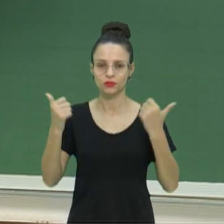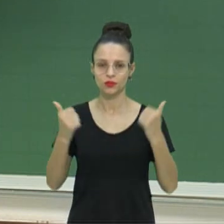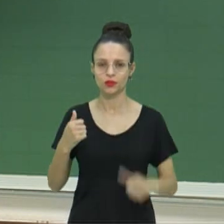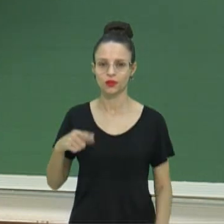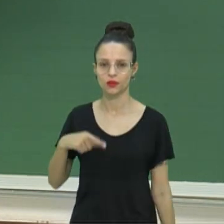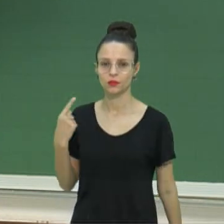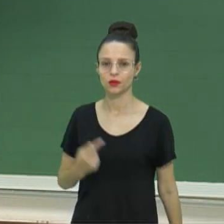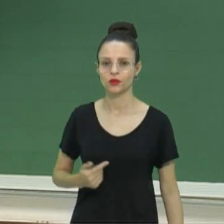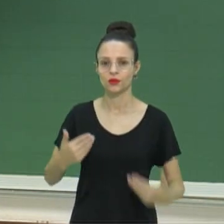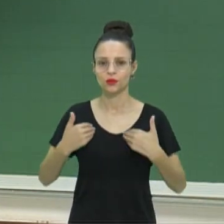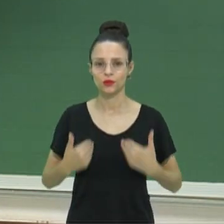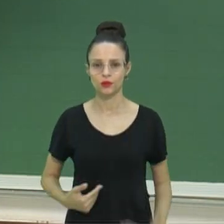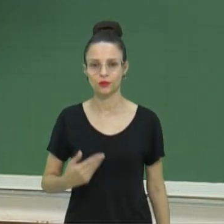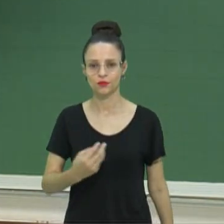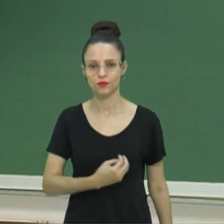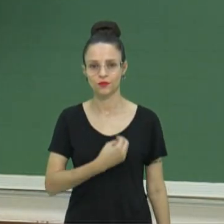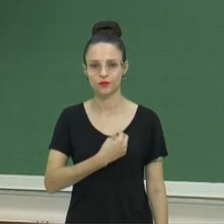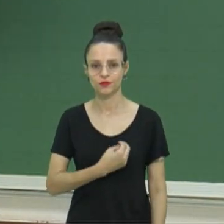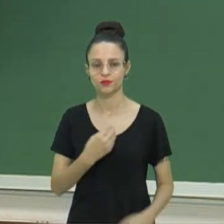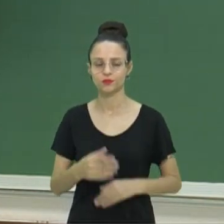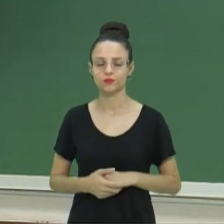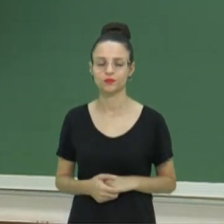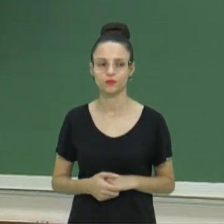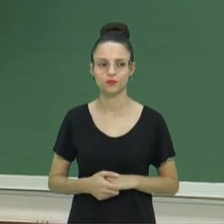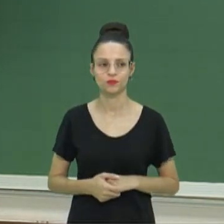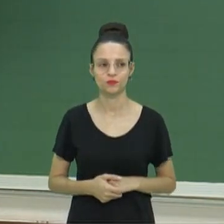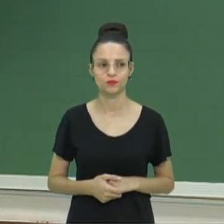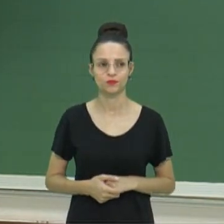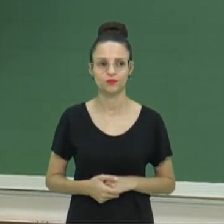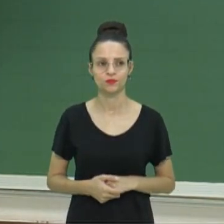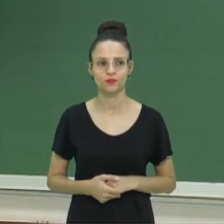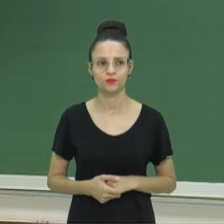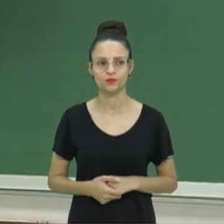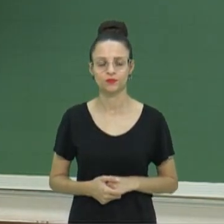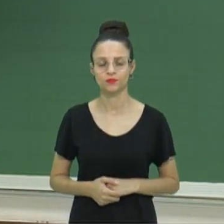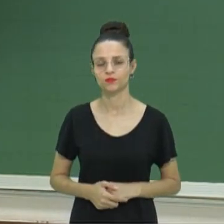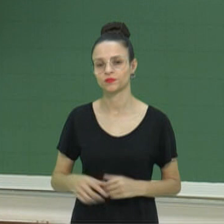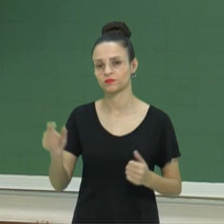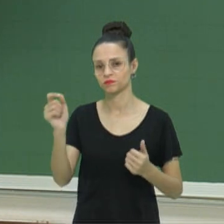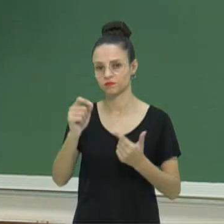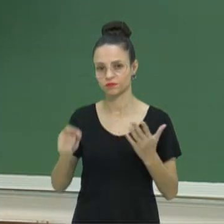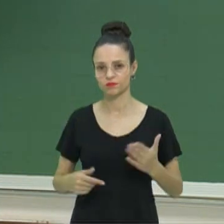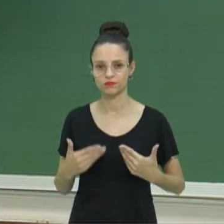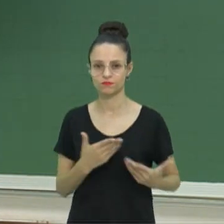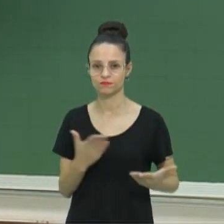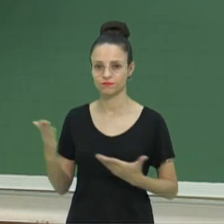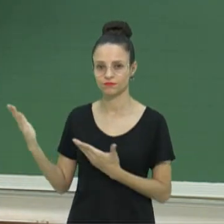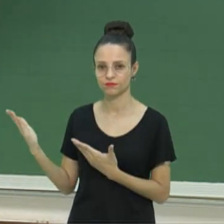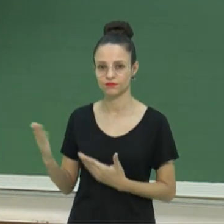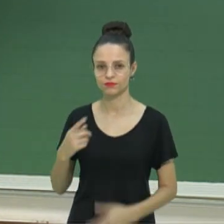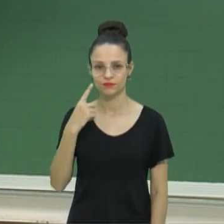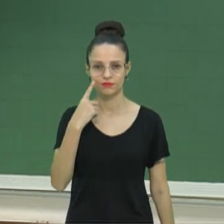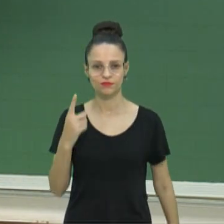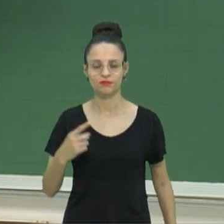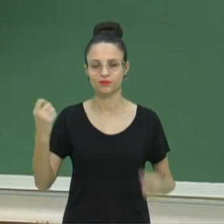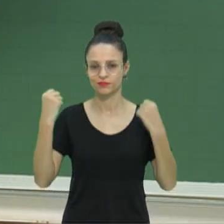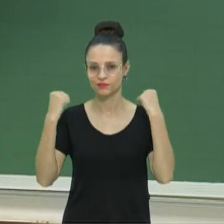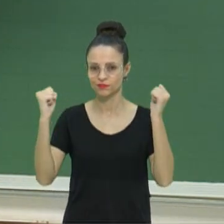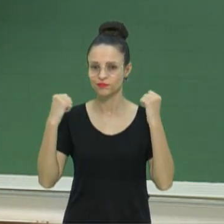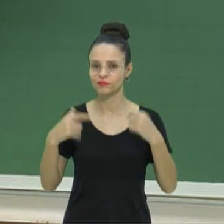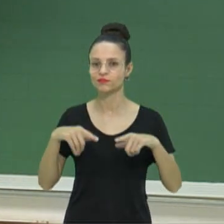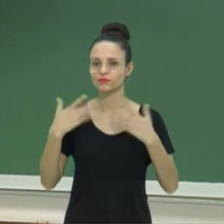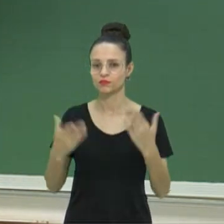trazidos, propiciados ao seu praticante, né? Então, tem várias situações aqui para vocês. Então, como nós vamos ver nas ginásticas, né? Então,